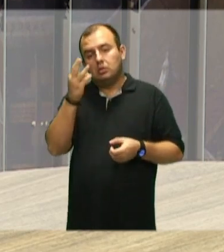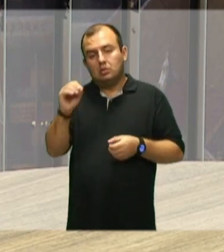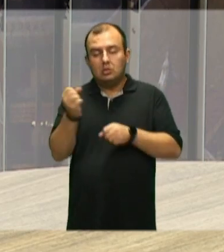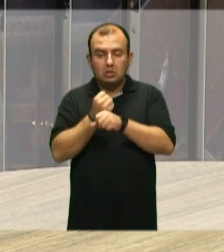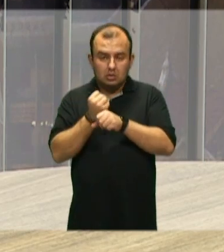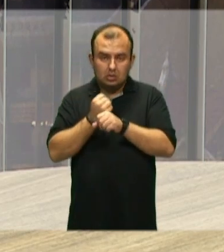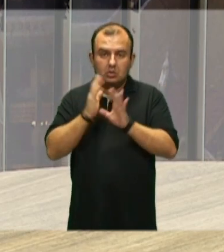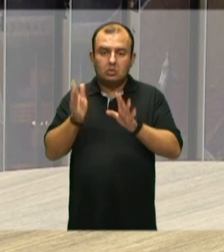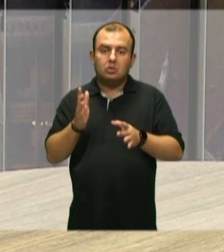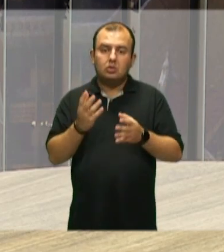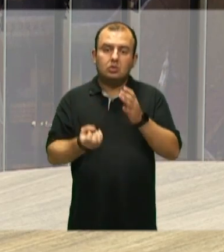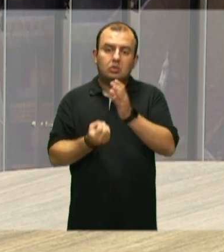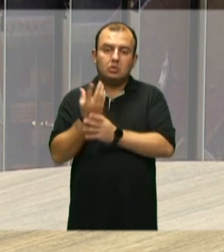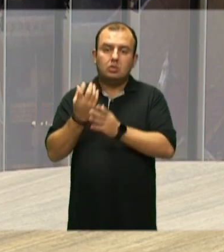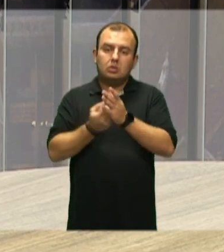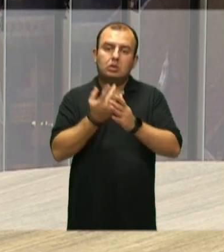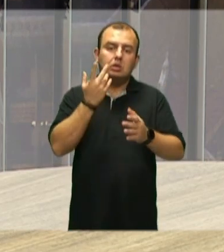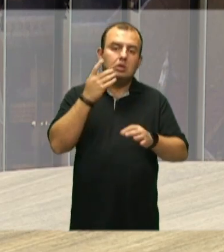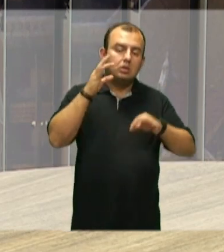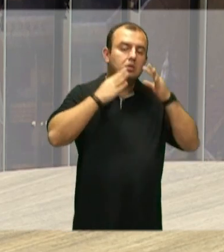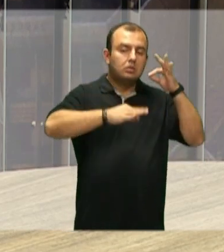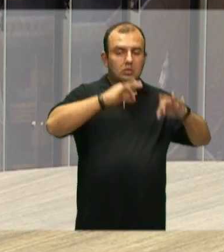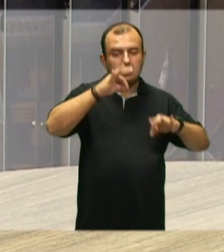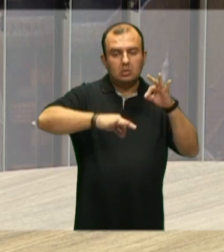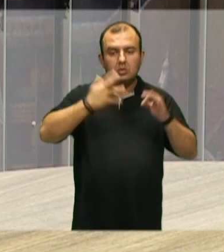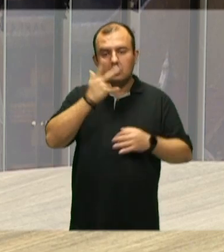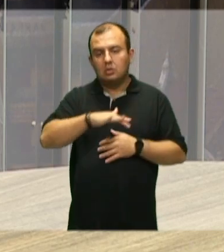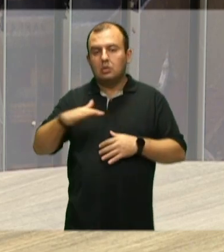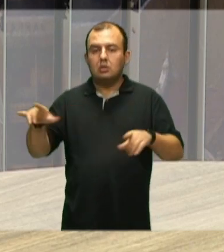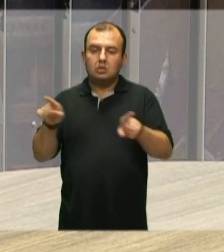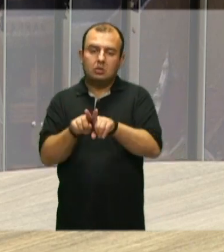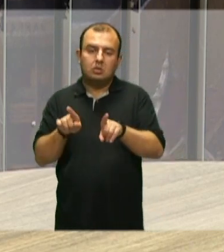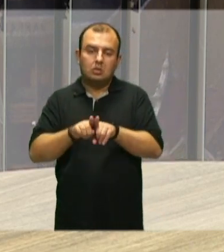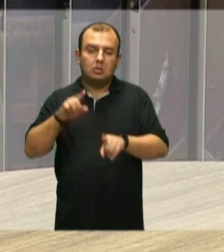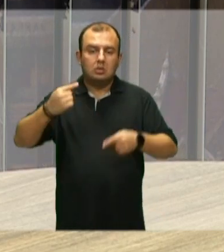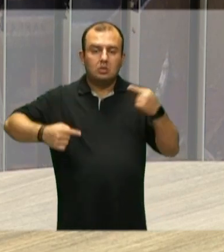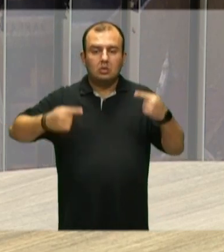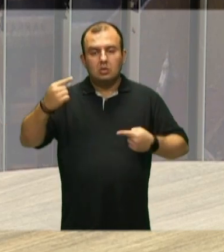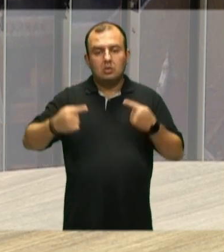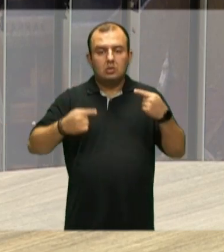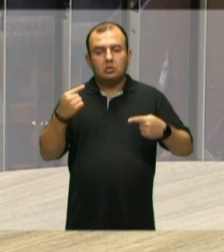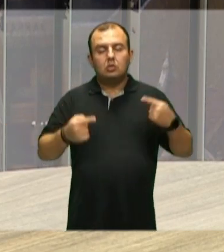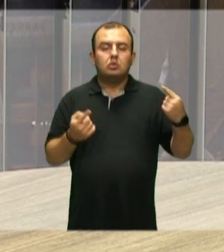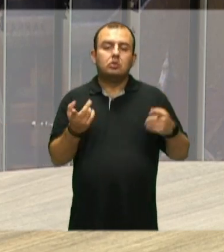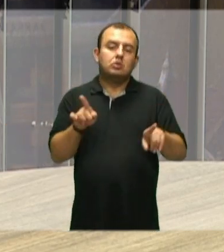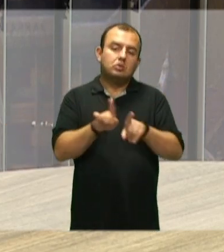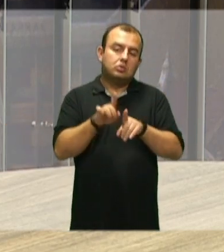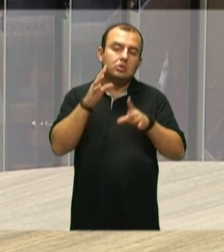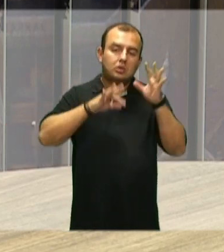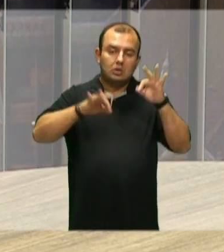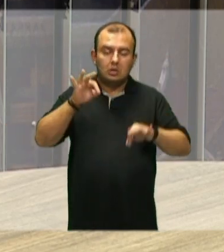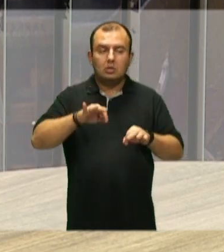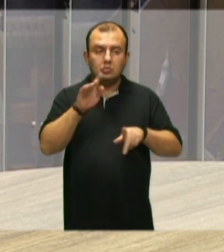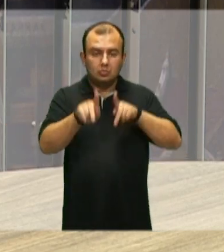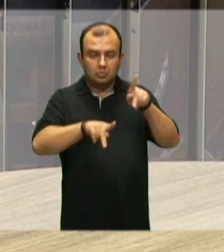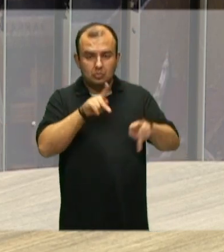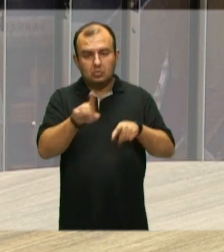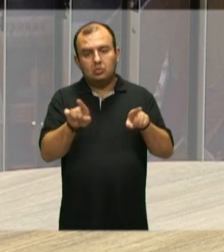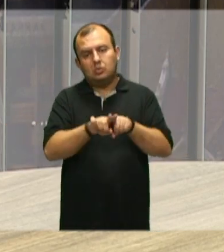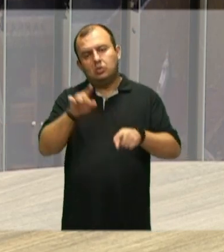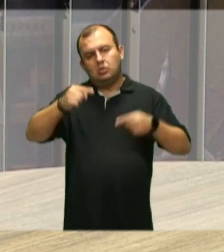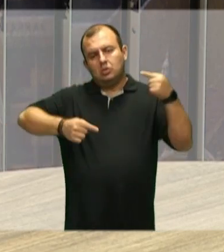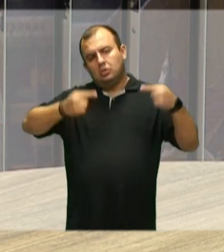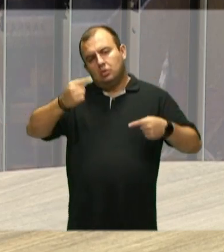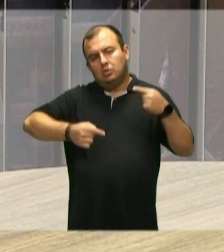então montamos espetáculos para crianças, eu vou trazer um pouco a discussão acerca do teatro feito para este público. Desde a gente vai